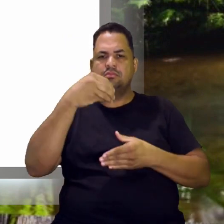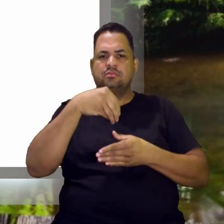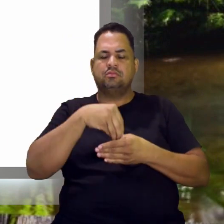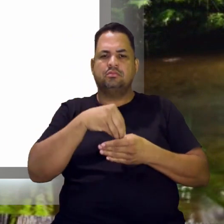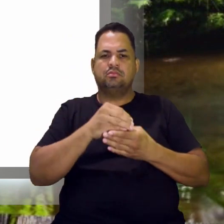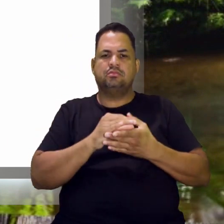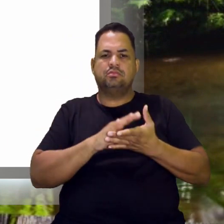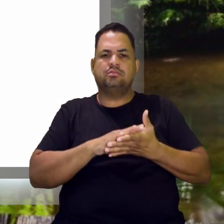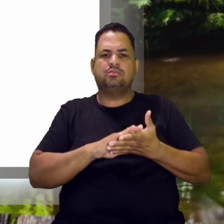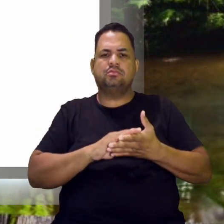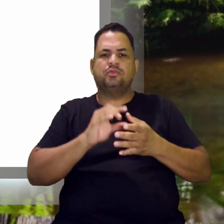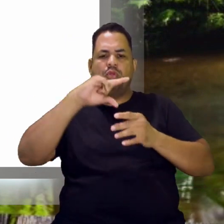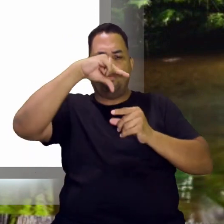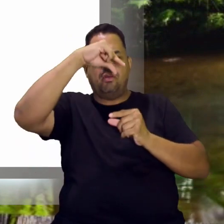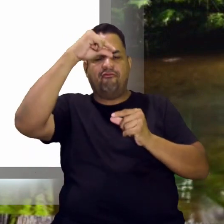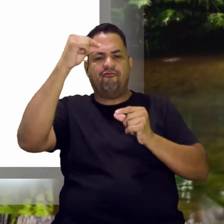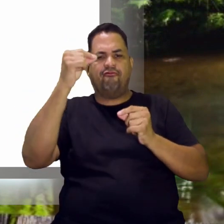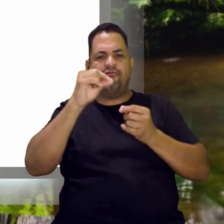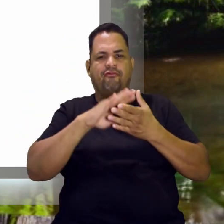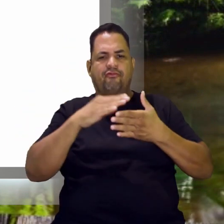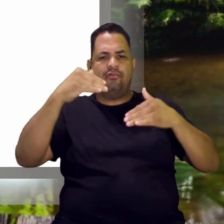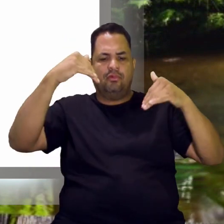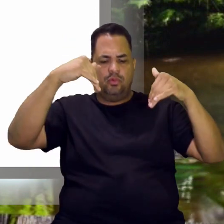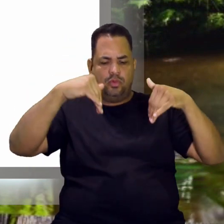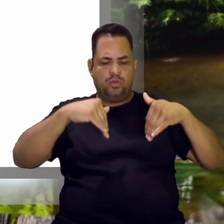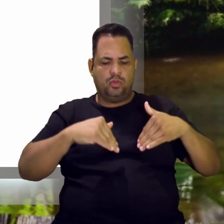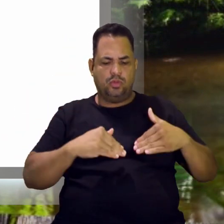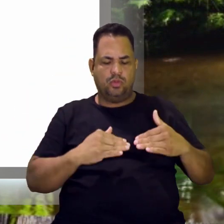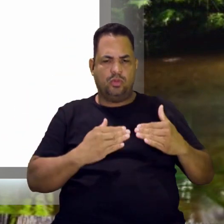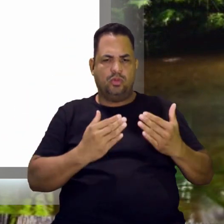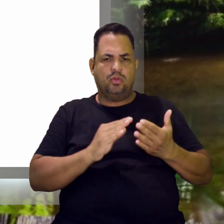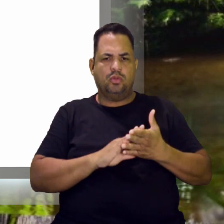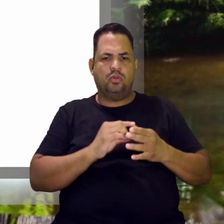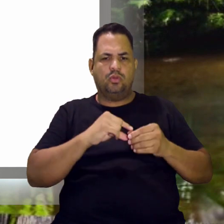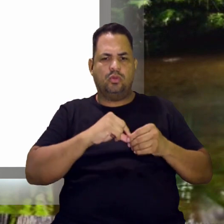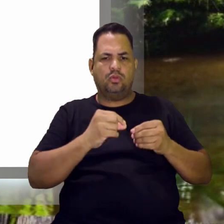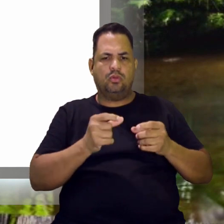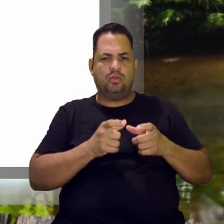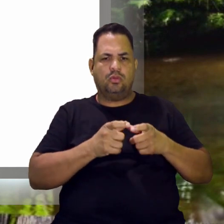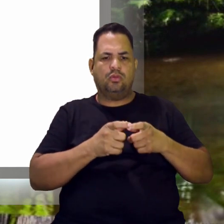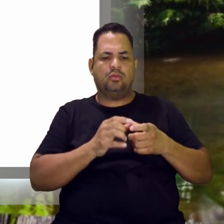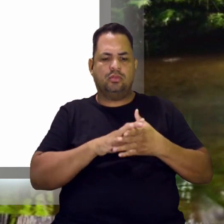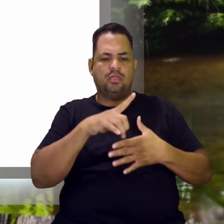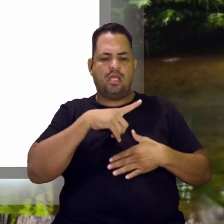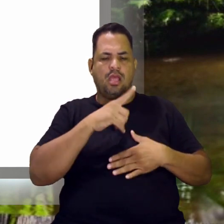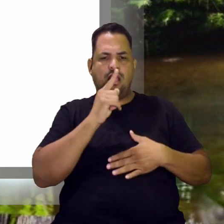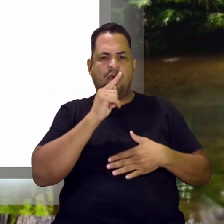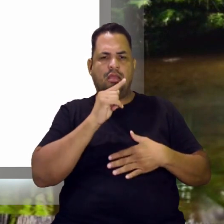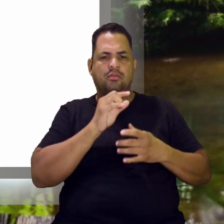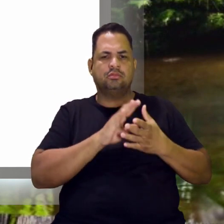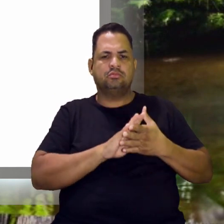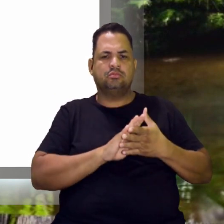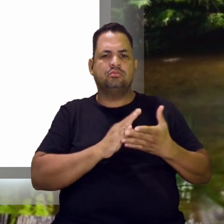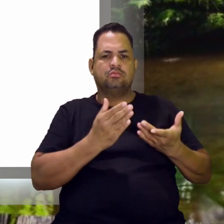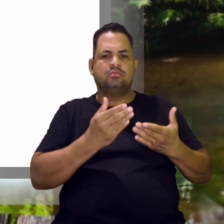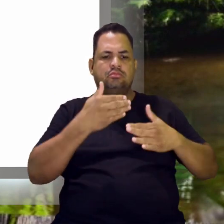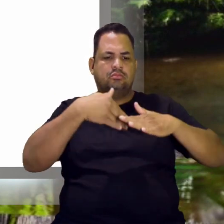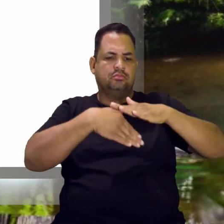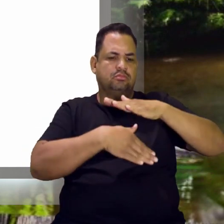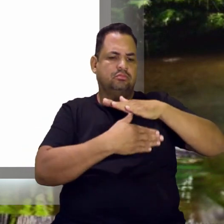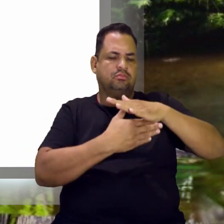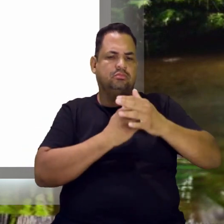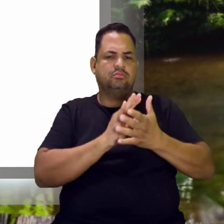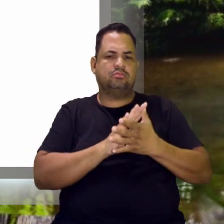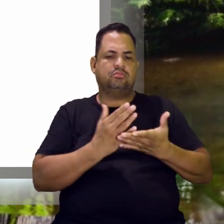de uma bromélia, né, naquele centro ali da bromélia, aquelas folhas que agrupam água ali, aquilo ali é um ecossistema para a vida de